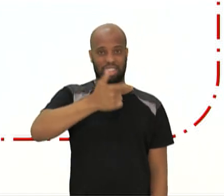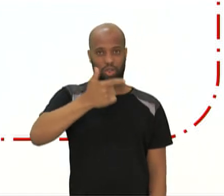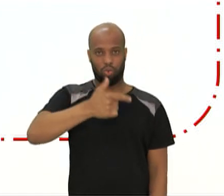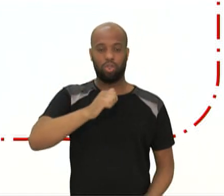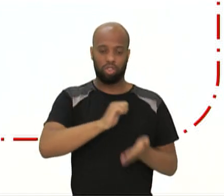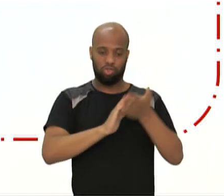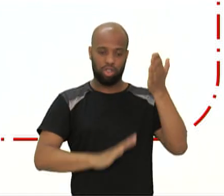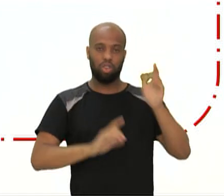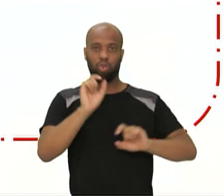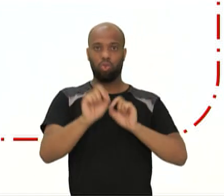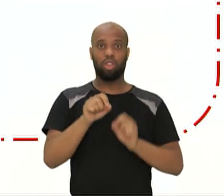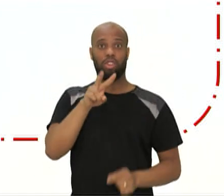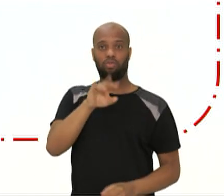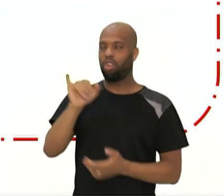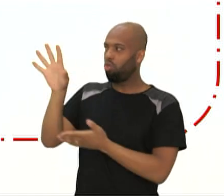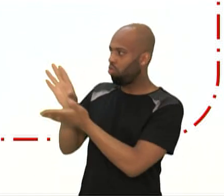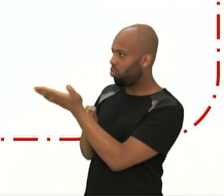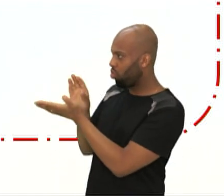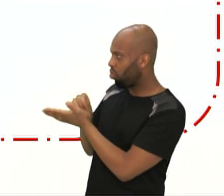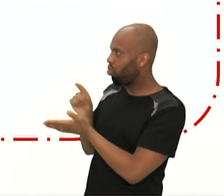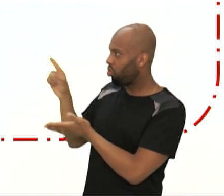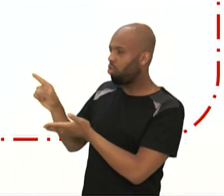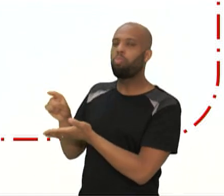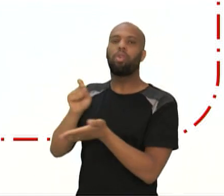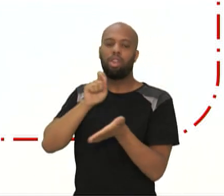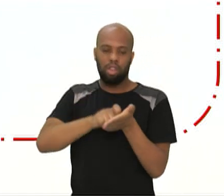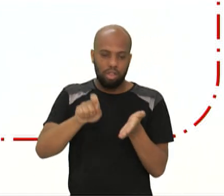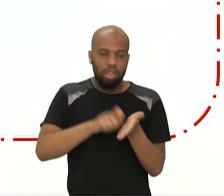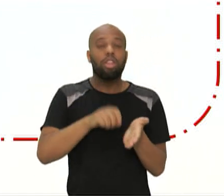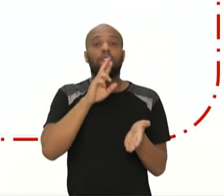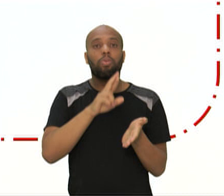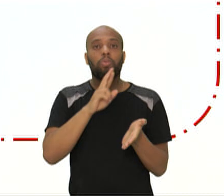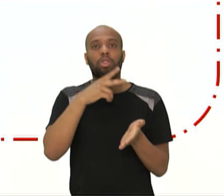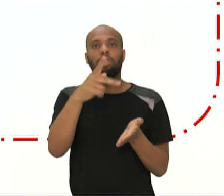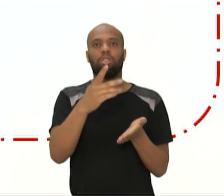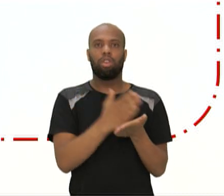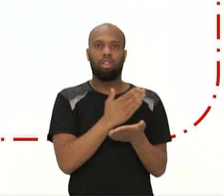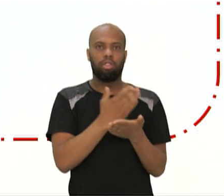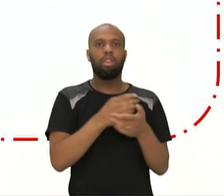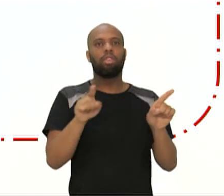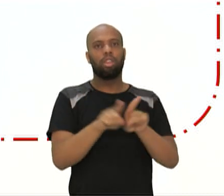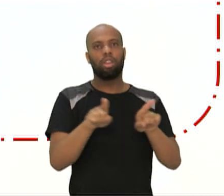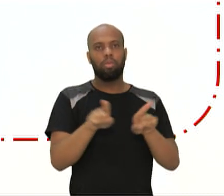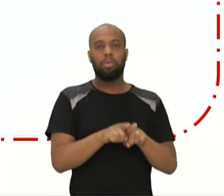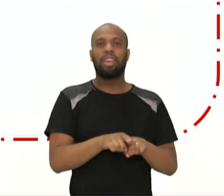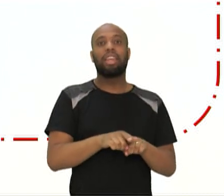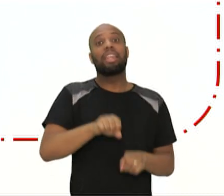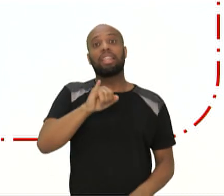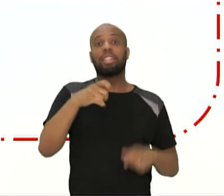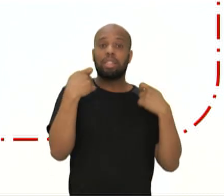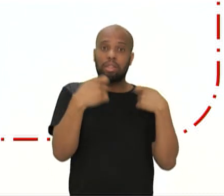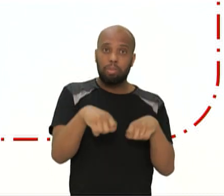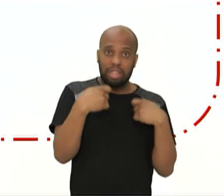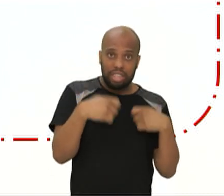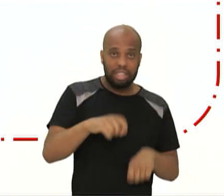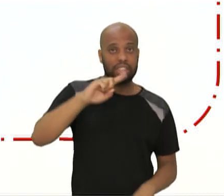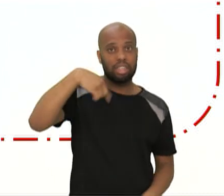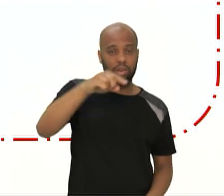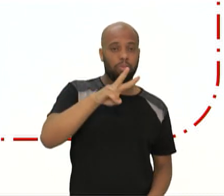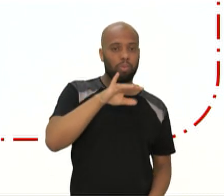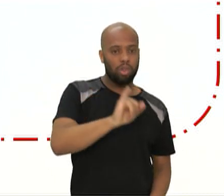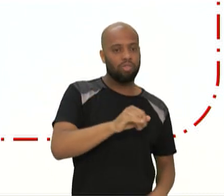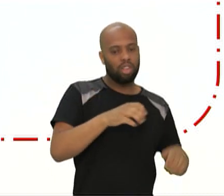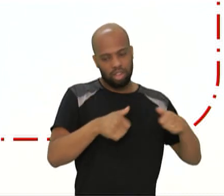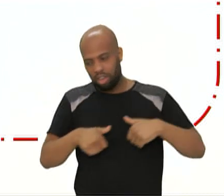atividade. É aquela que você vai responder no seu caderno, que depois você vai colocar isso numa folha e vai encaminhar para a sua escola e seu